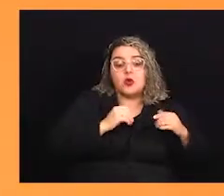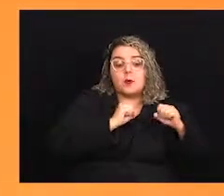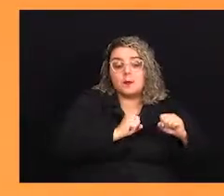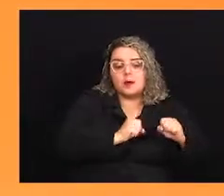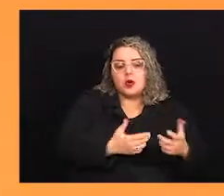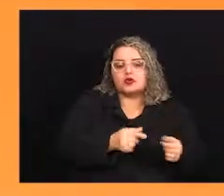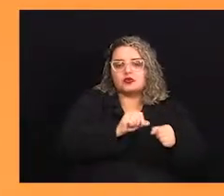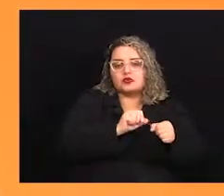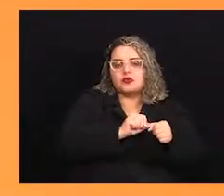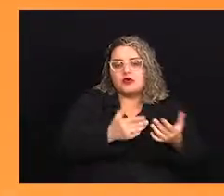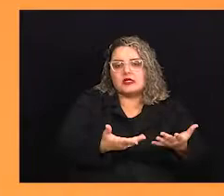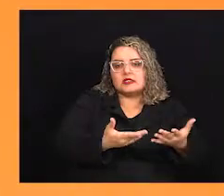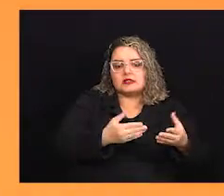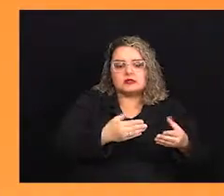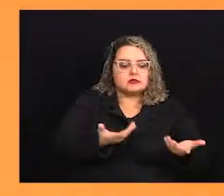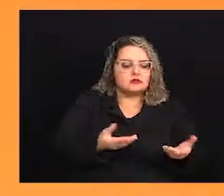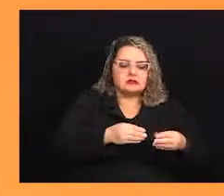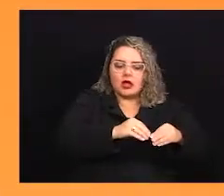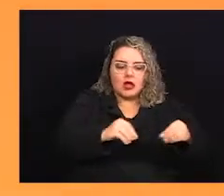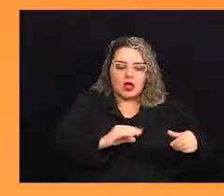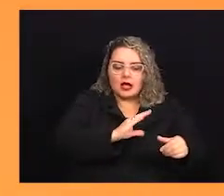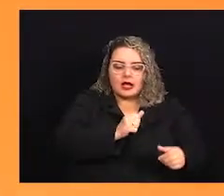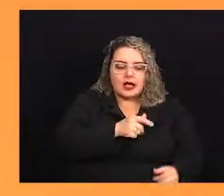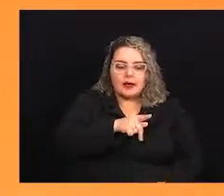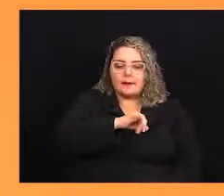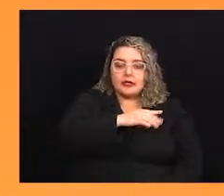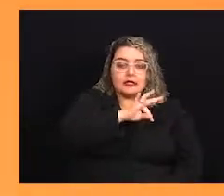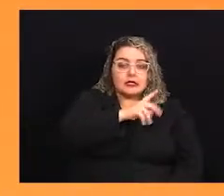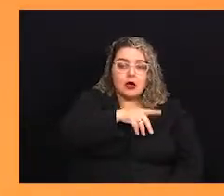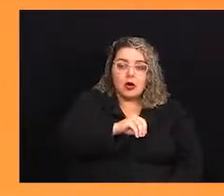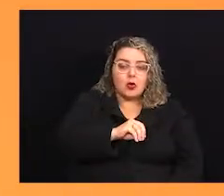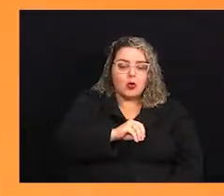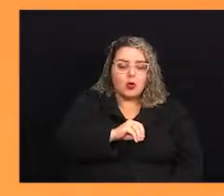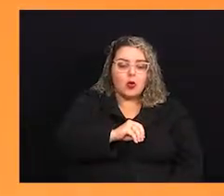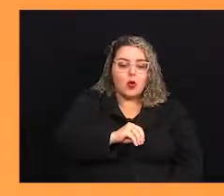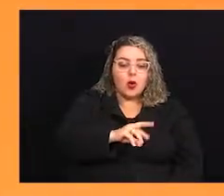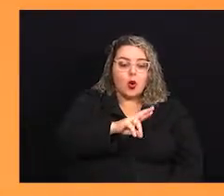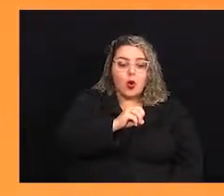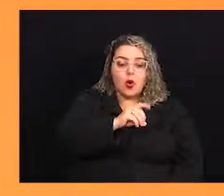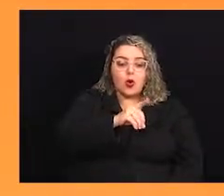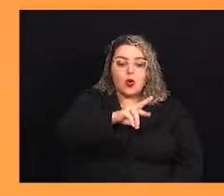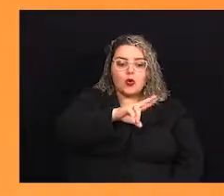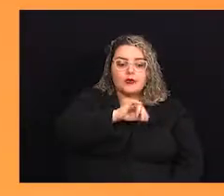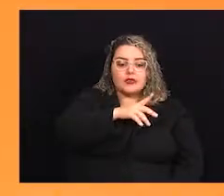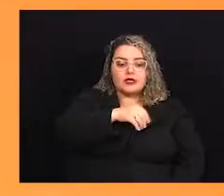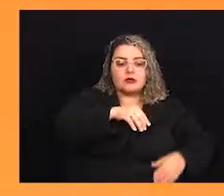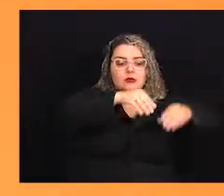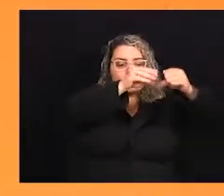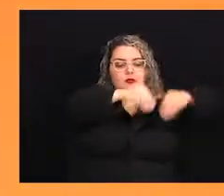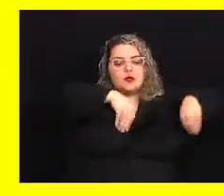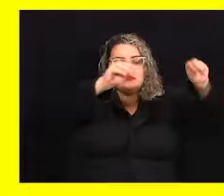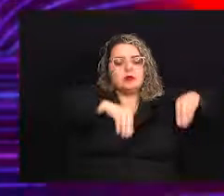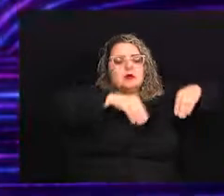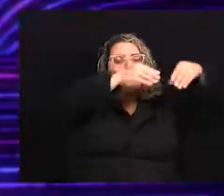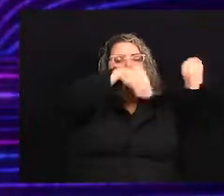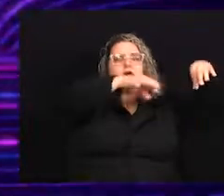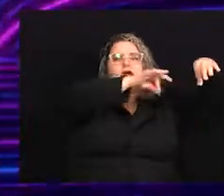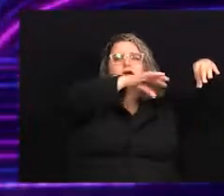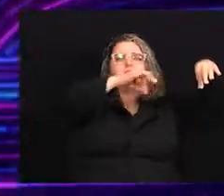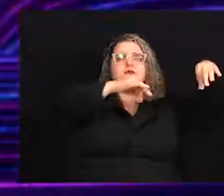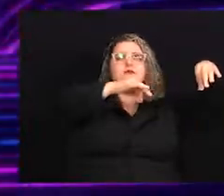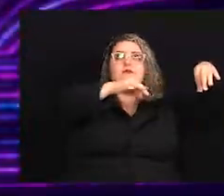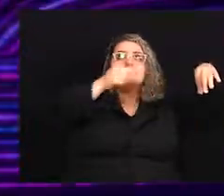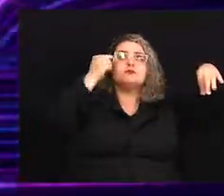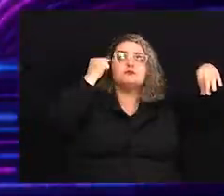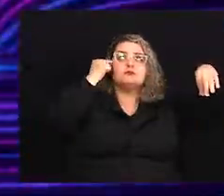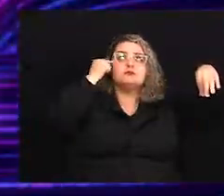posso fazer na Terra, do Capitão Rodrigo, tá pendurando um lençol e pensando, mas que ano mesmo, que não sei o quê, a gente